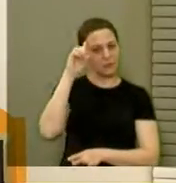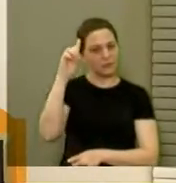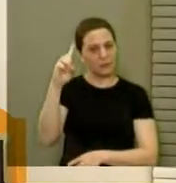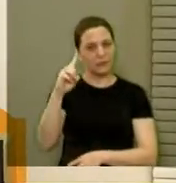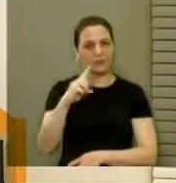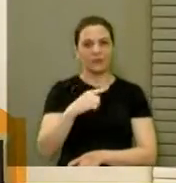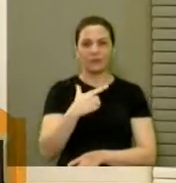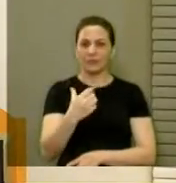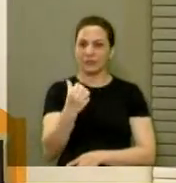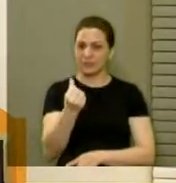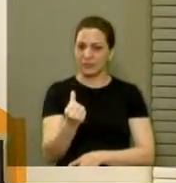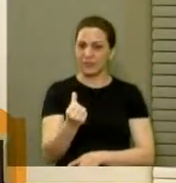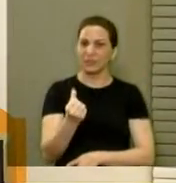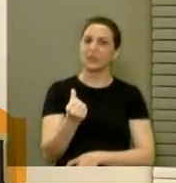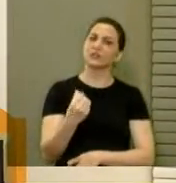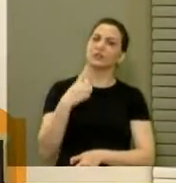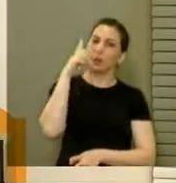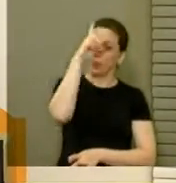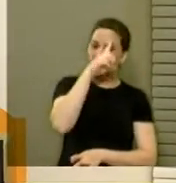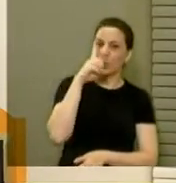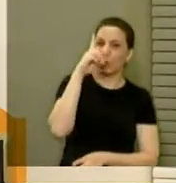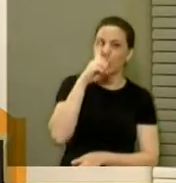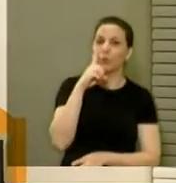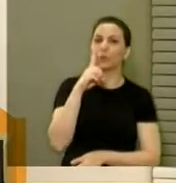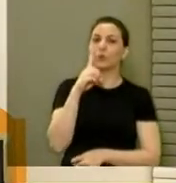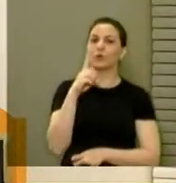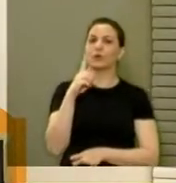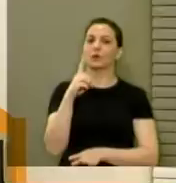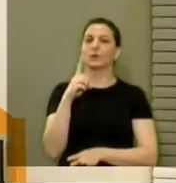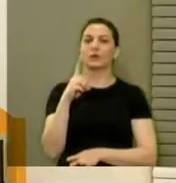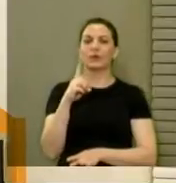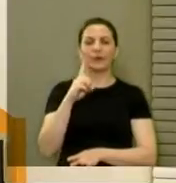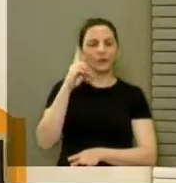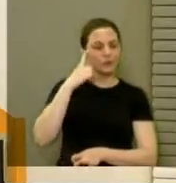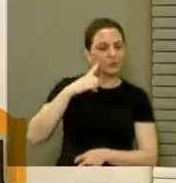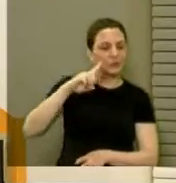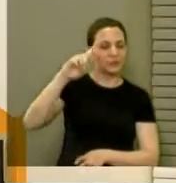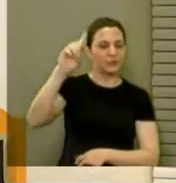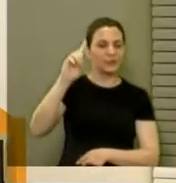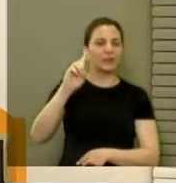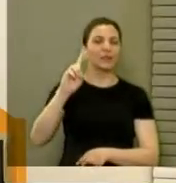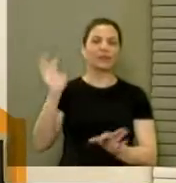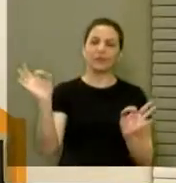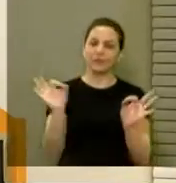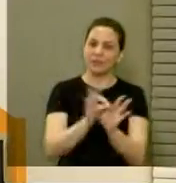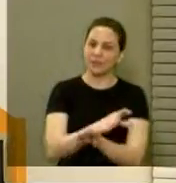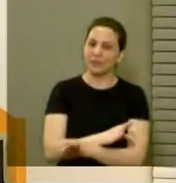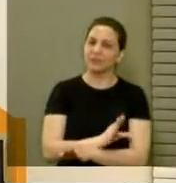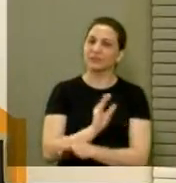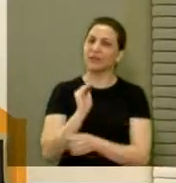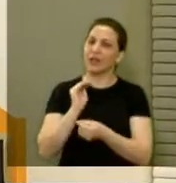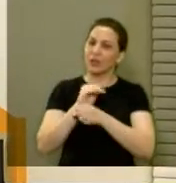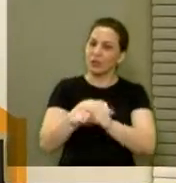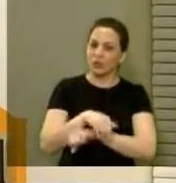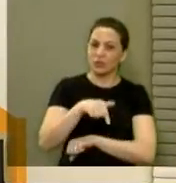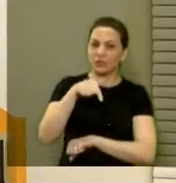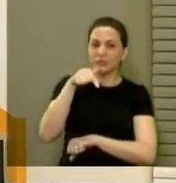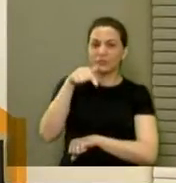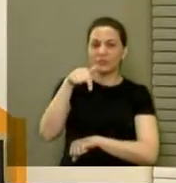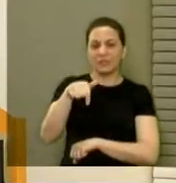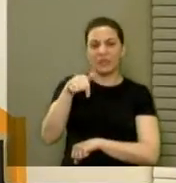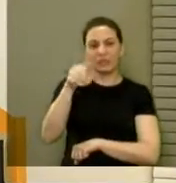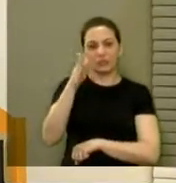com toda a programação é durante o dia e vai terminar a noite com a procissão que começa às sete e meia da noite